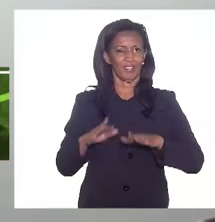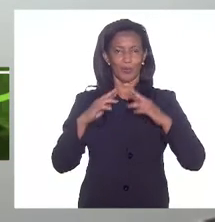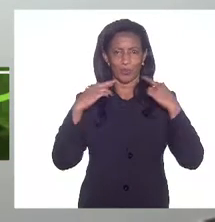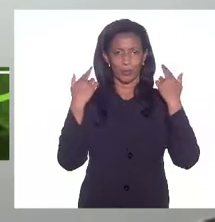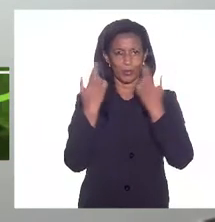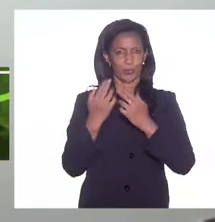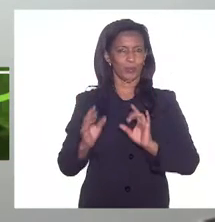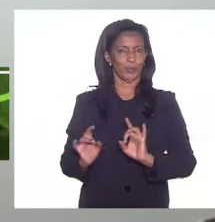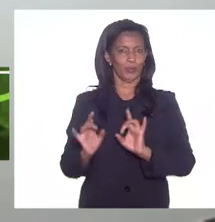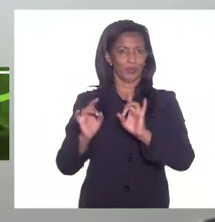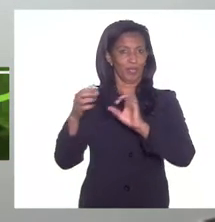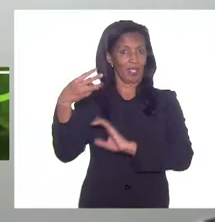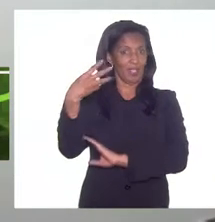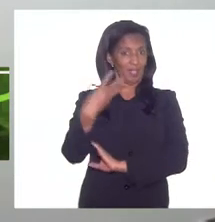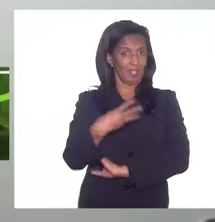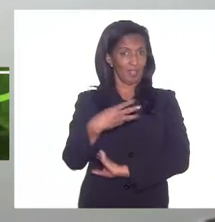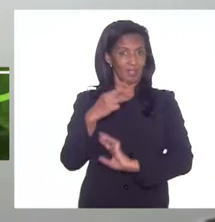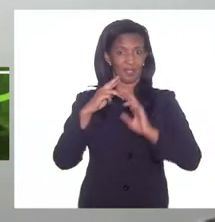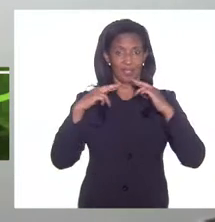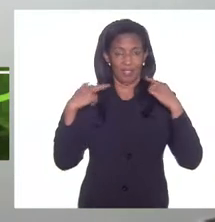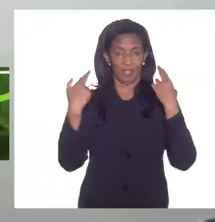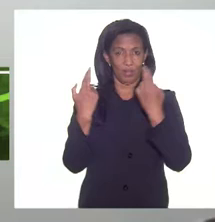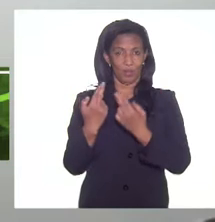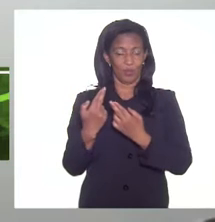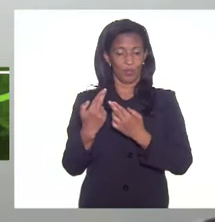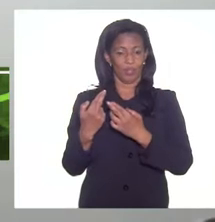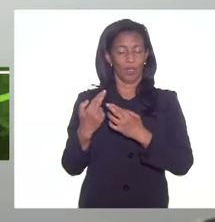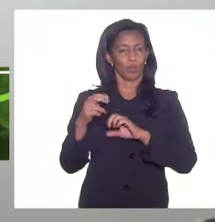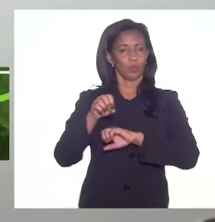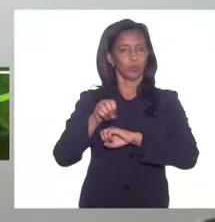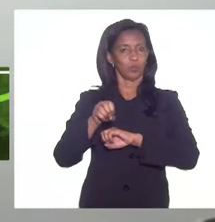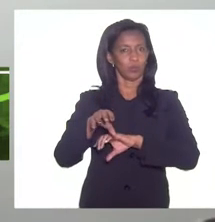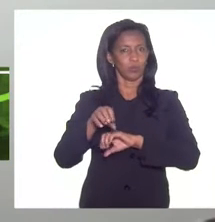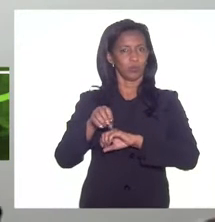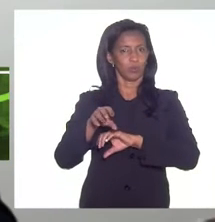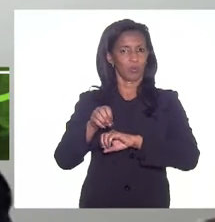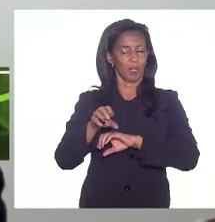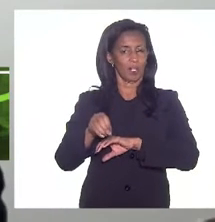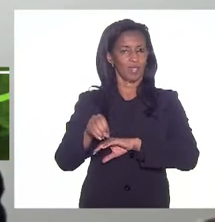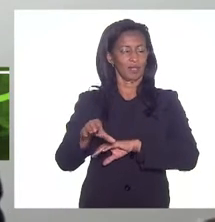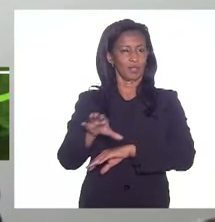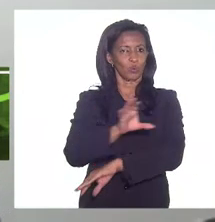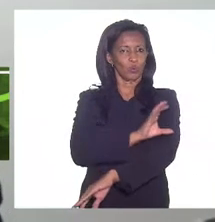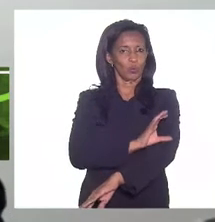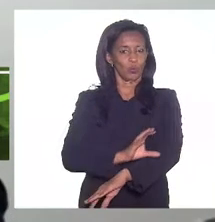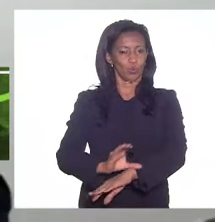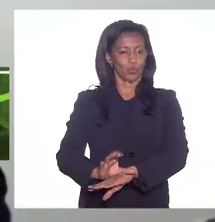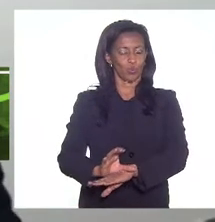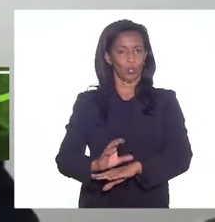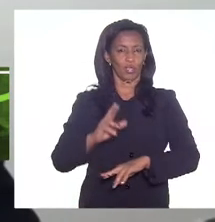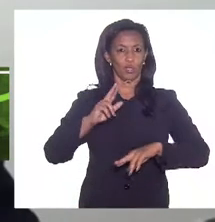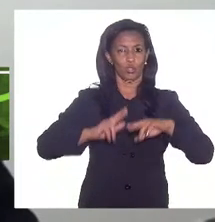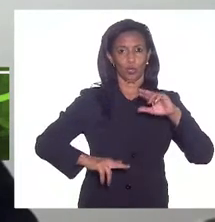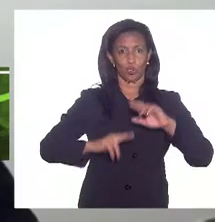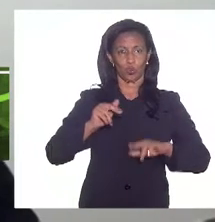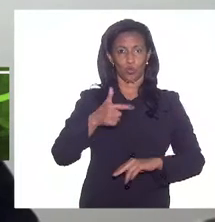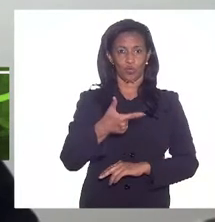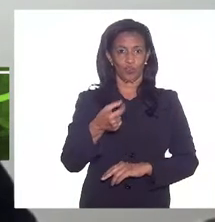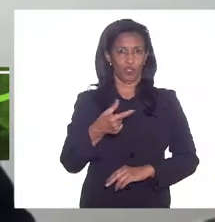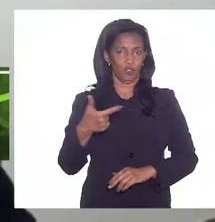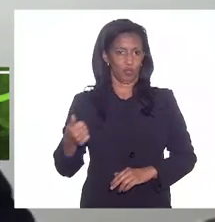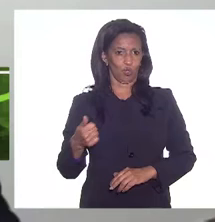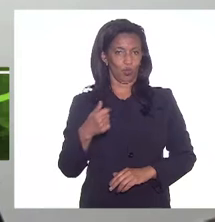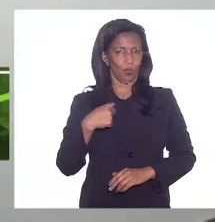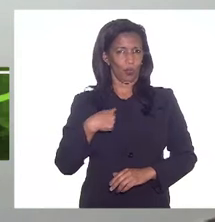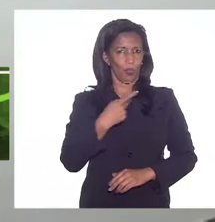a terceira audiência pública da Comissão de Cultura, conforme o edital publicado em 25 de junho de 2021. Sou o deputado Valdeque Carneiro,